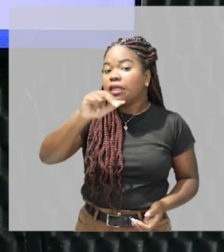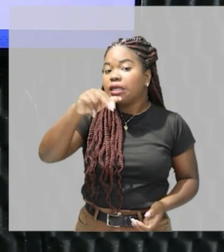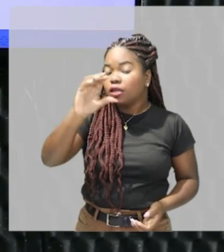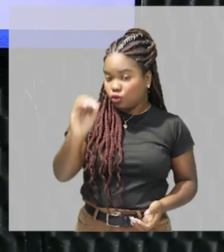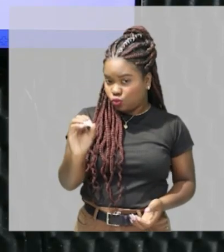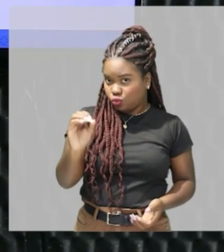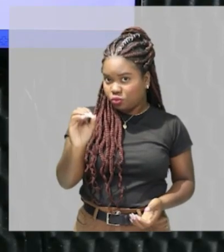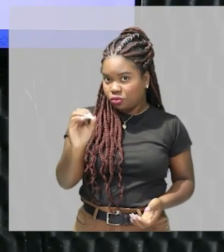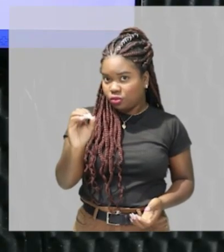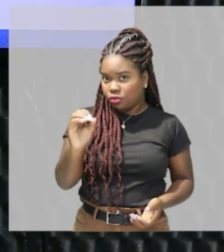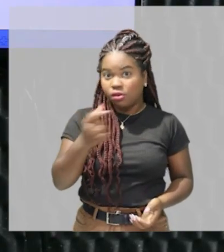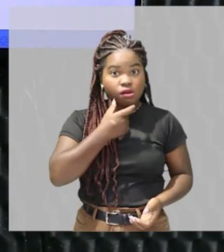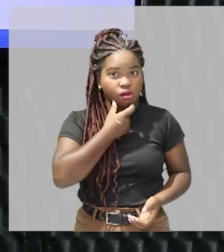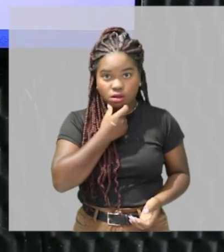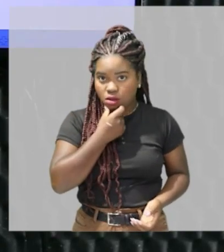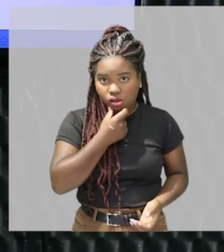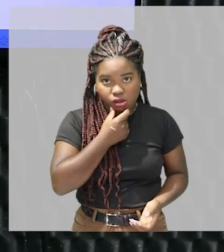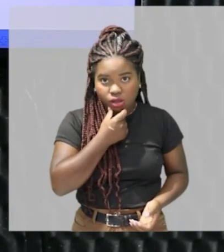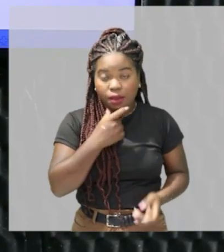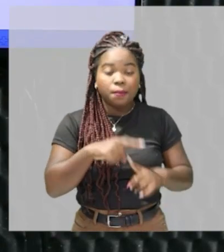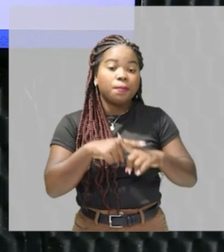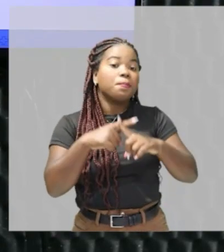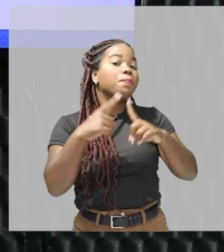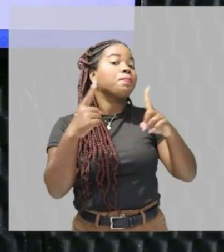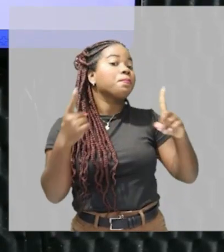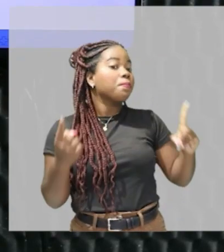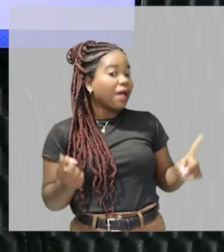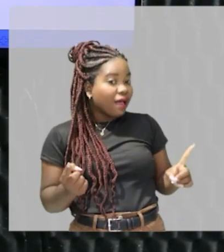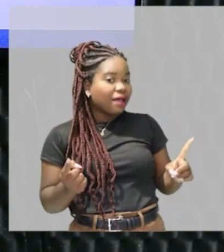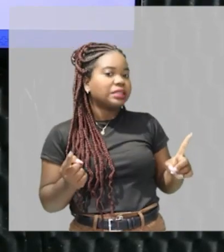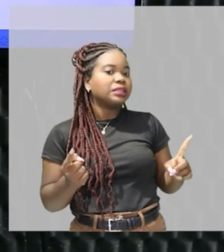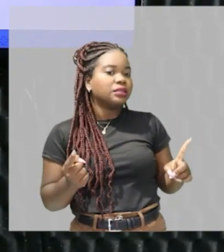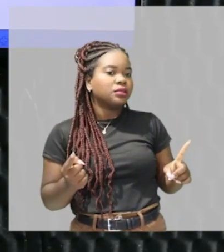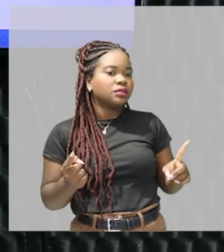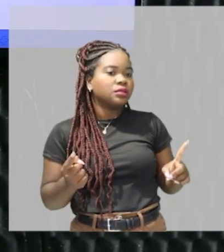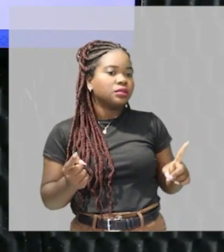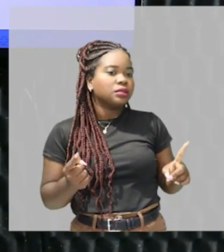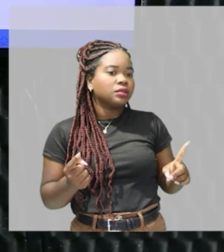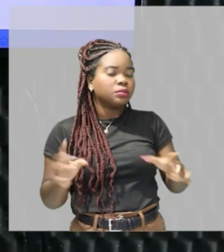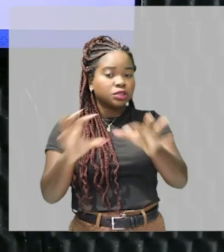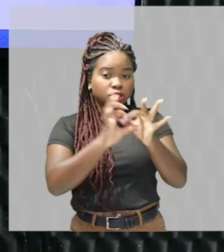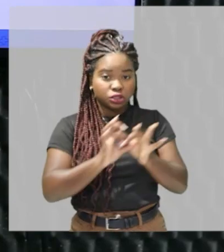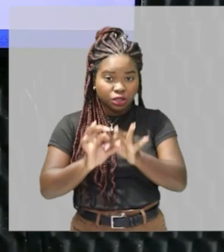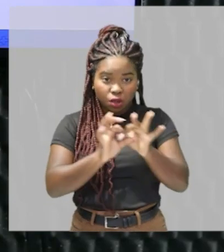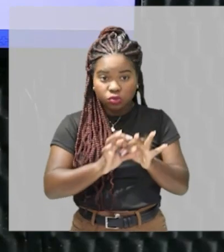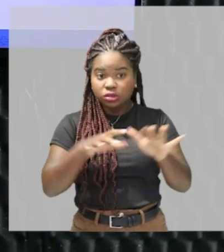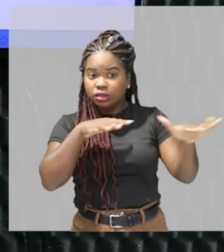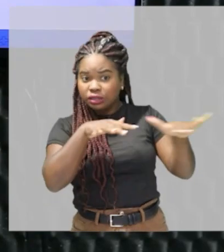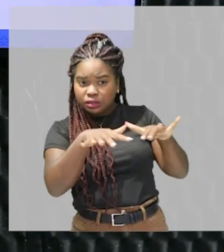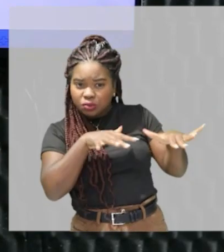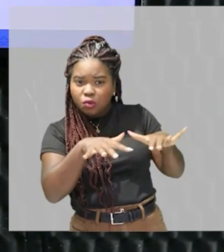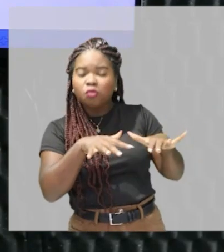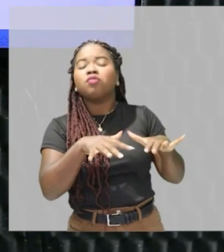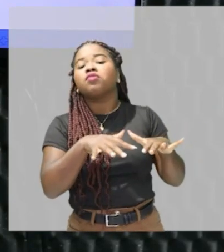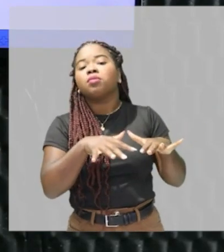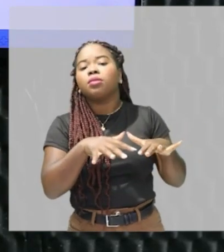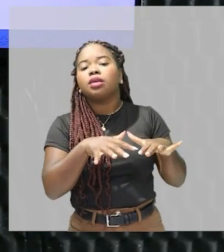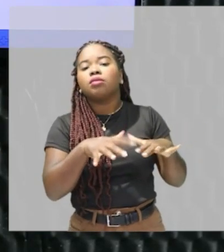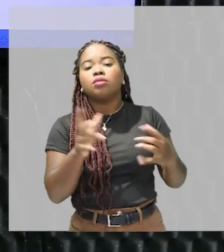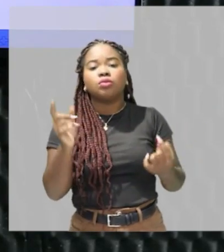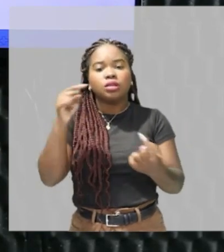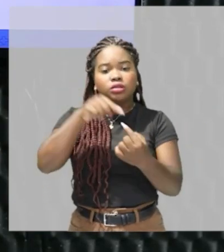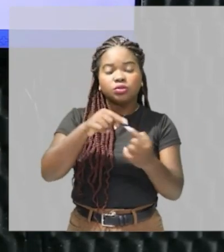italiano. Mas para fazer parte e para se engajar nesse movimento da internacionalização, eles